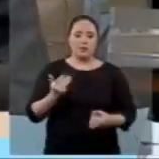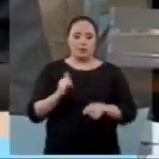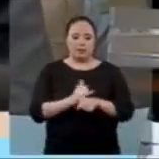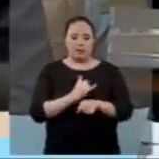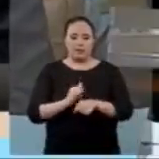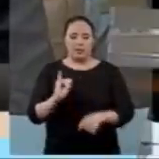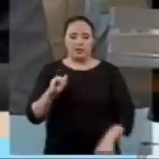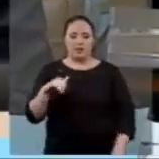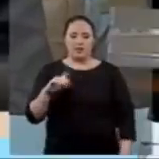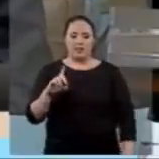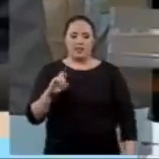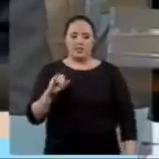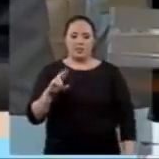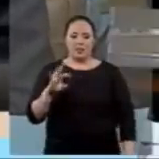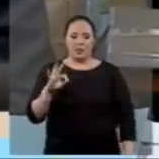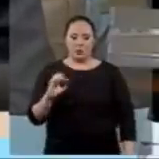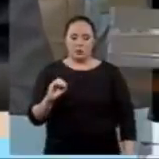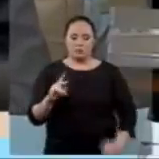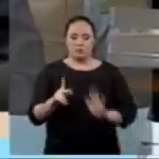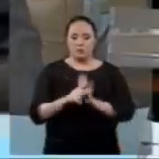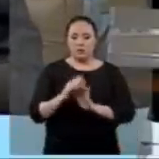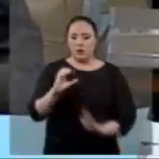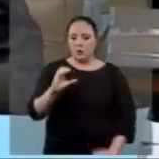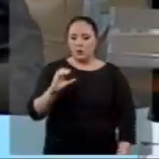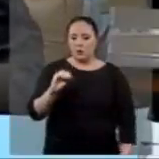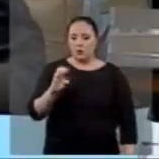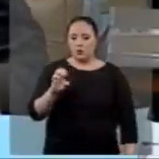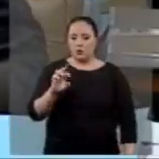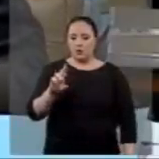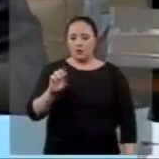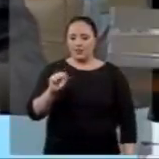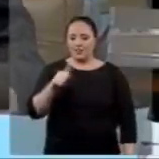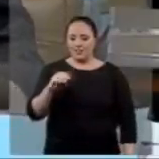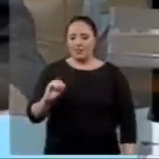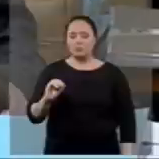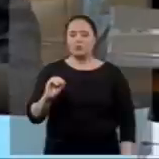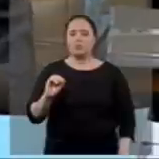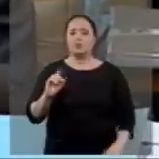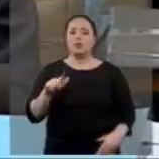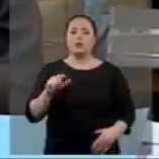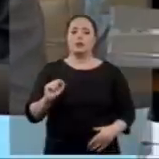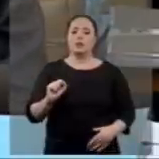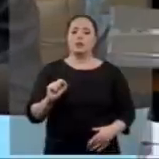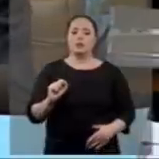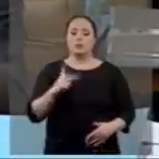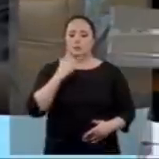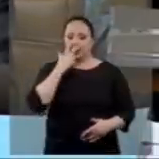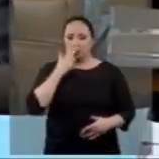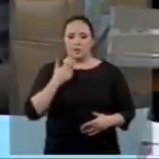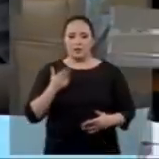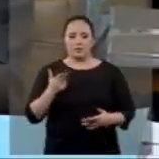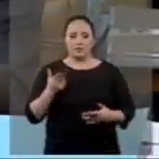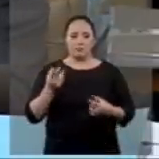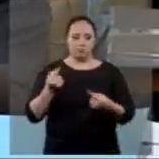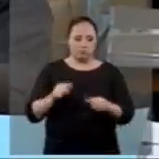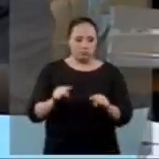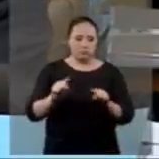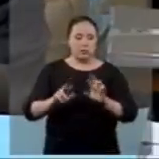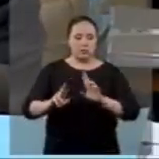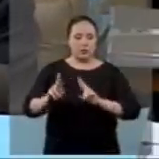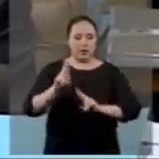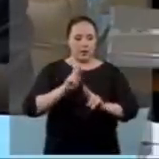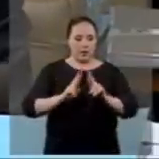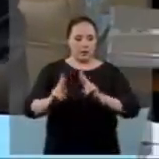de coerção, convertendo-os em instrumentos de atirtamento da